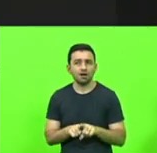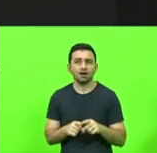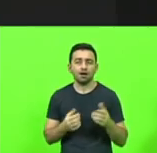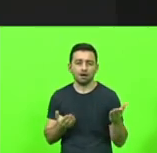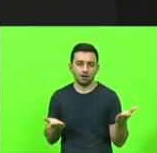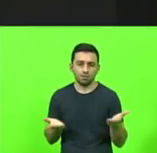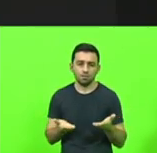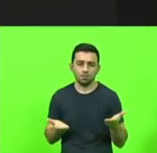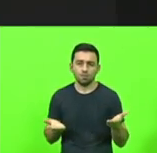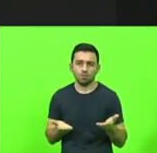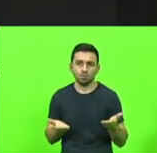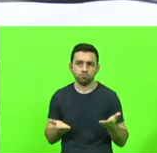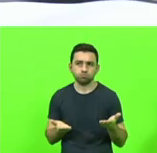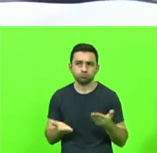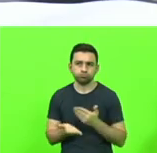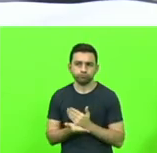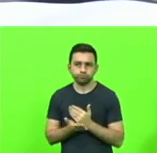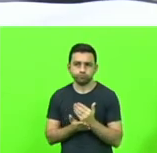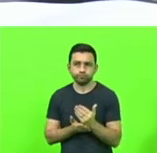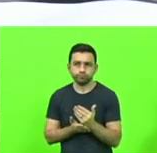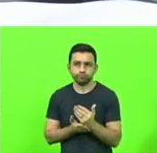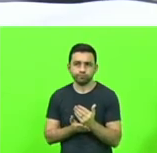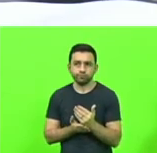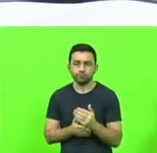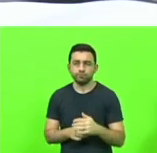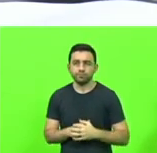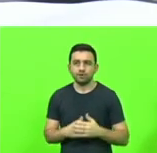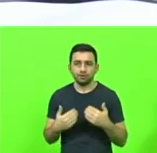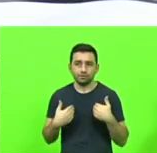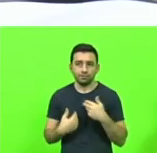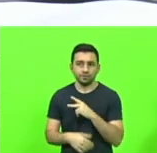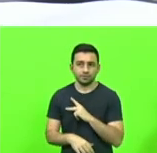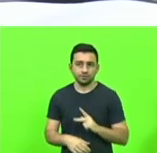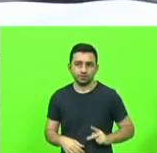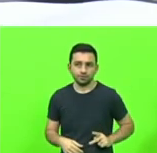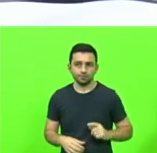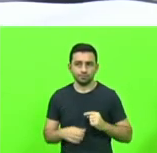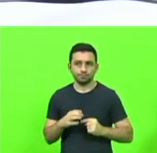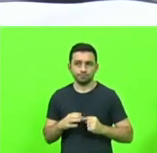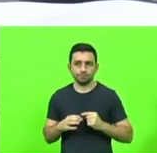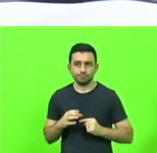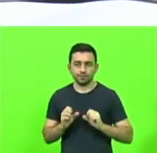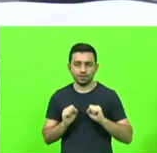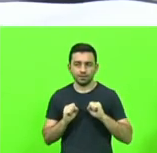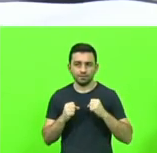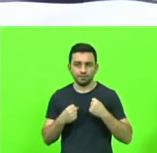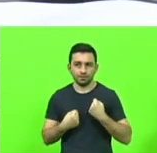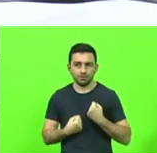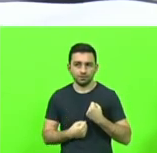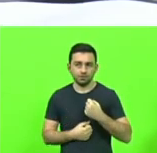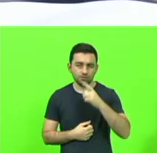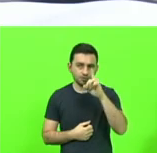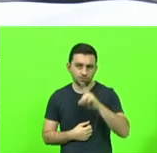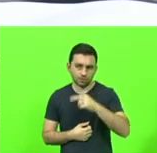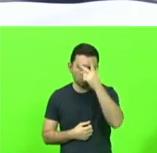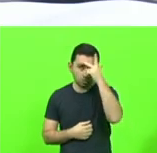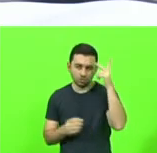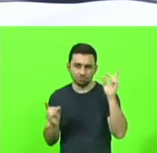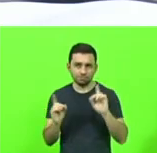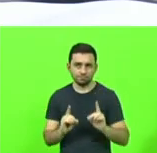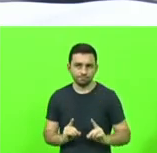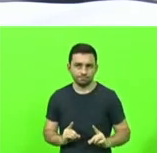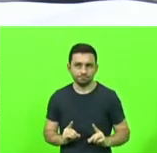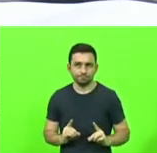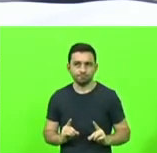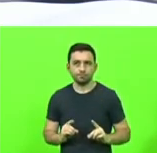vamos dar início, lembrando que eu sou presidente da Comissão de Defesa dos Direitos da Pessoa com Deficiência, o